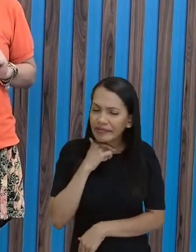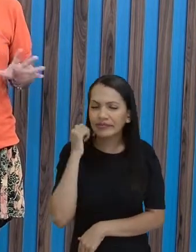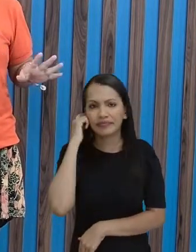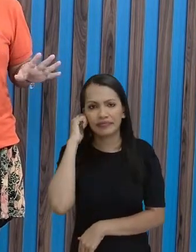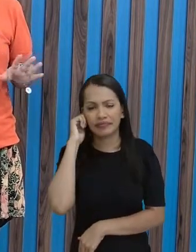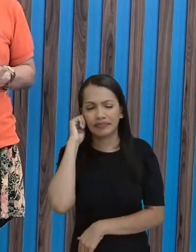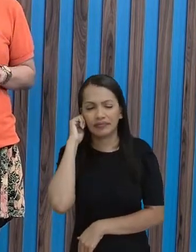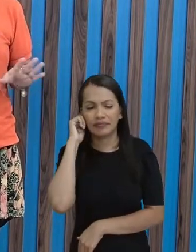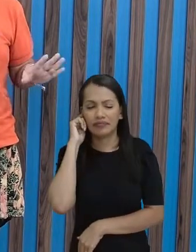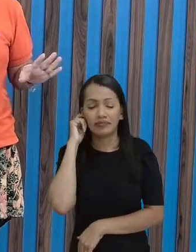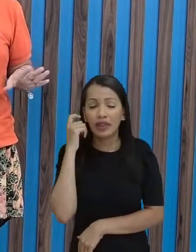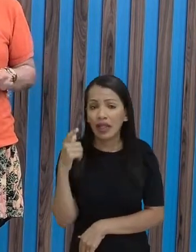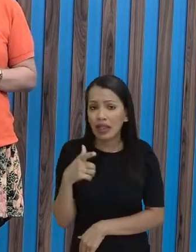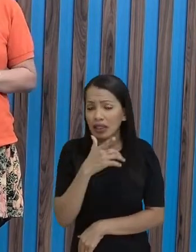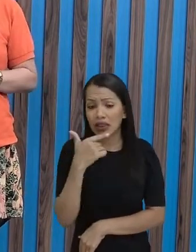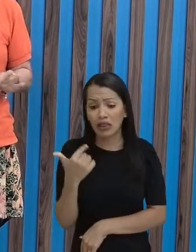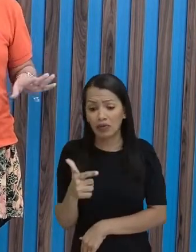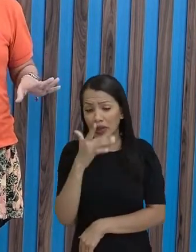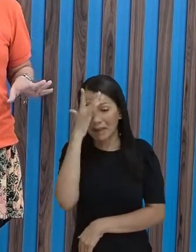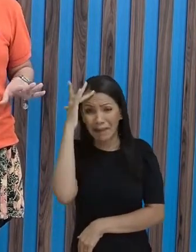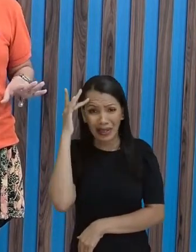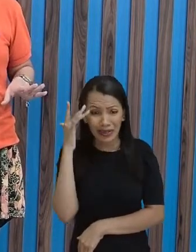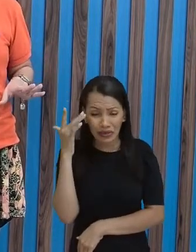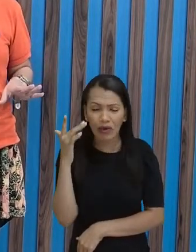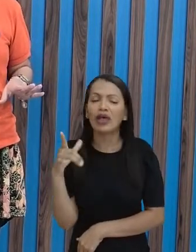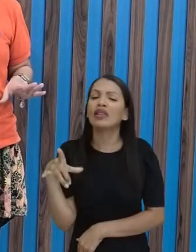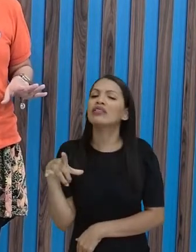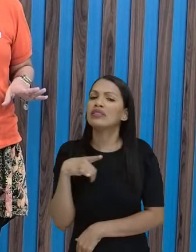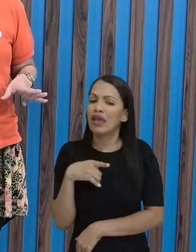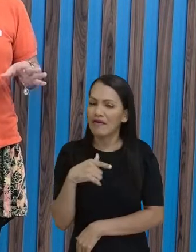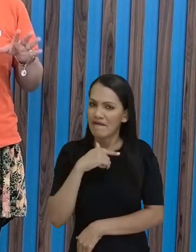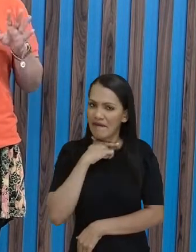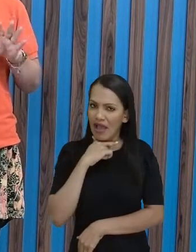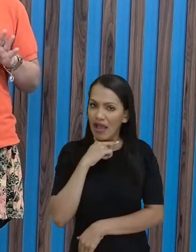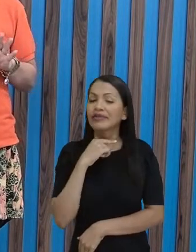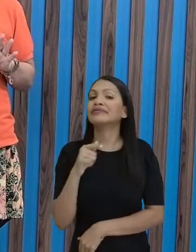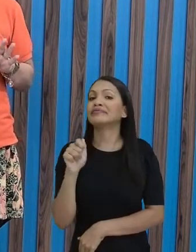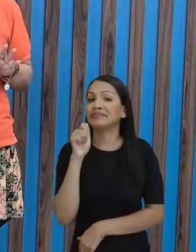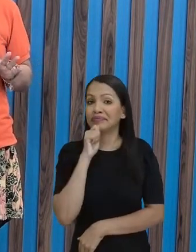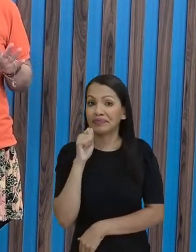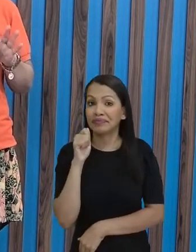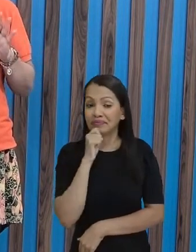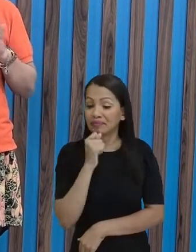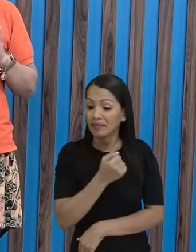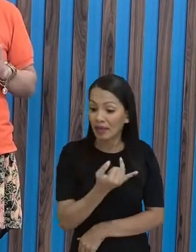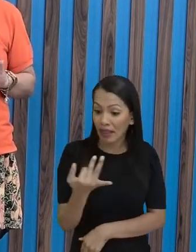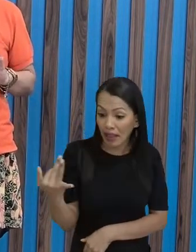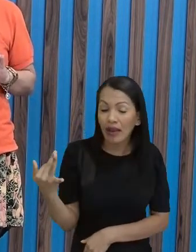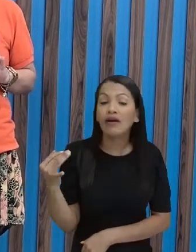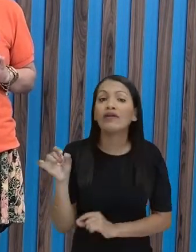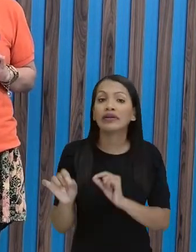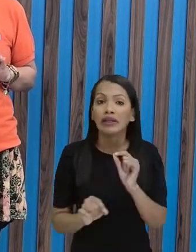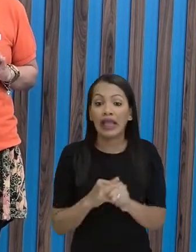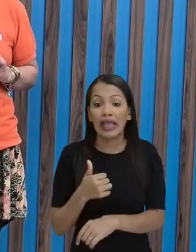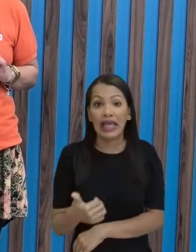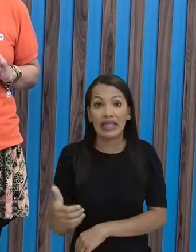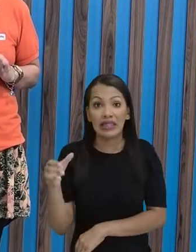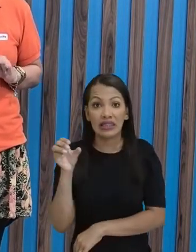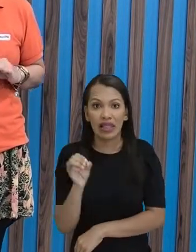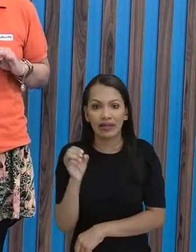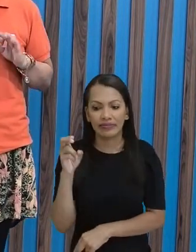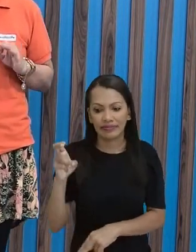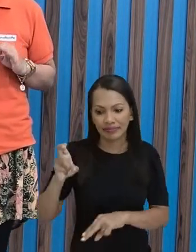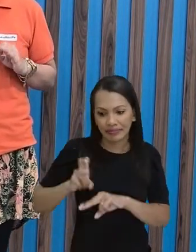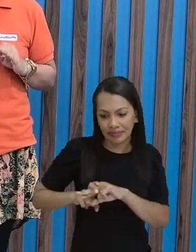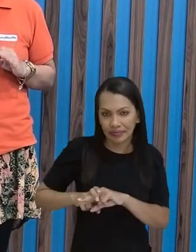sem ninguém, né? Ninguém sentou nesses assentos aí. E nós contabilizamos que foram 10 assentos, não é isso,